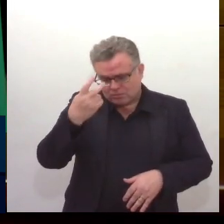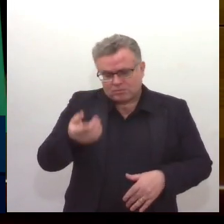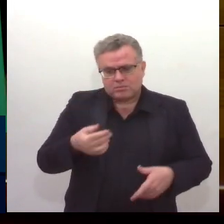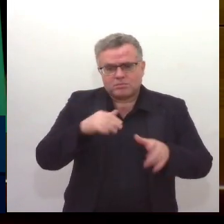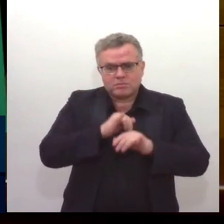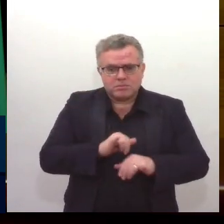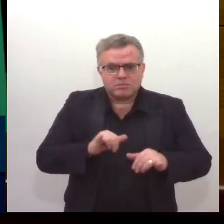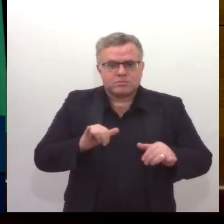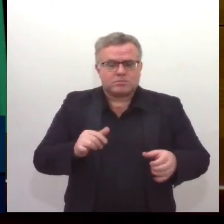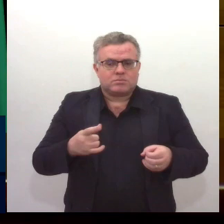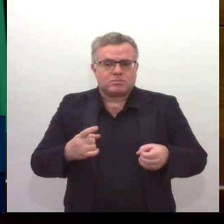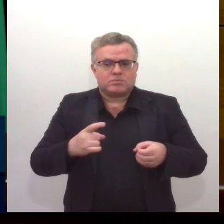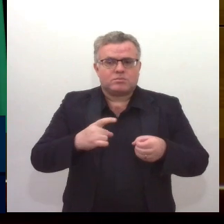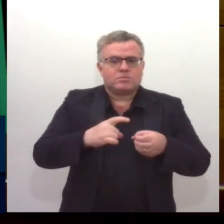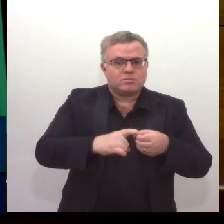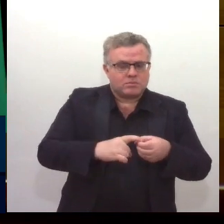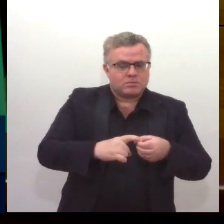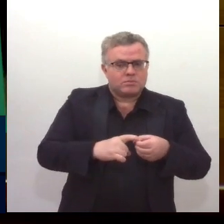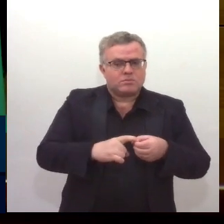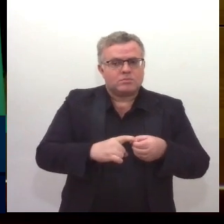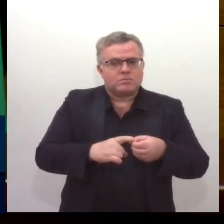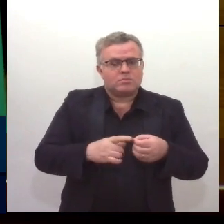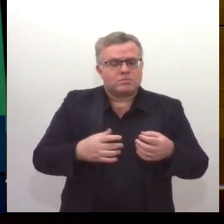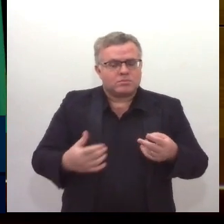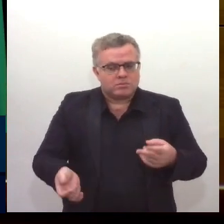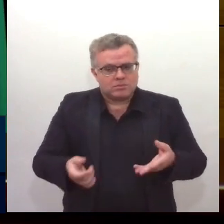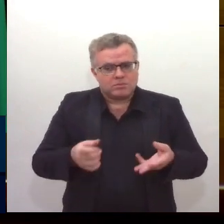celebradas. Ofício número